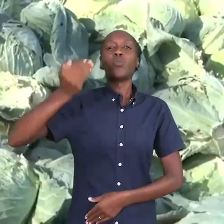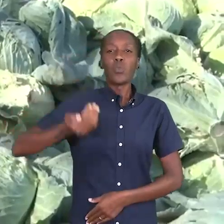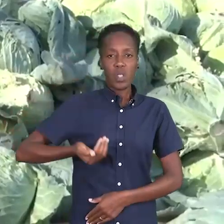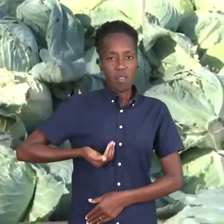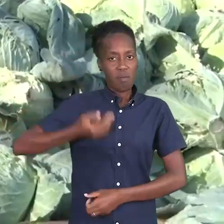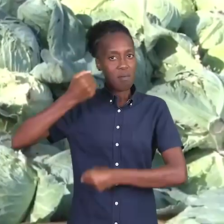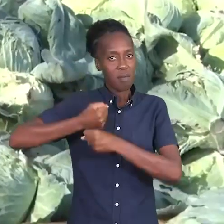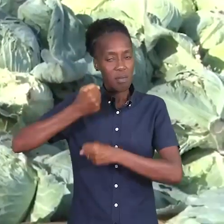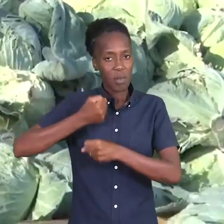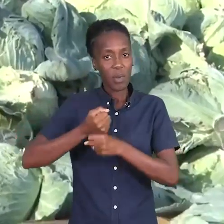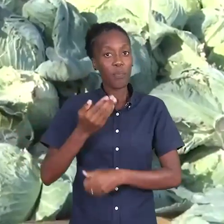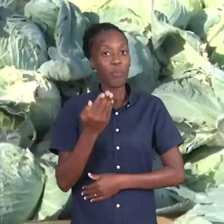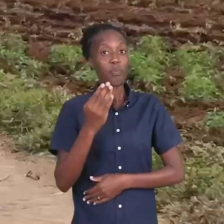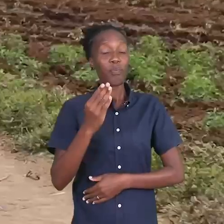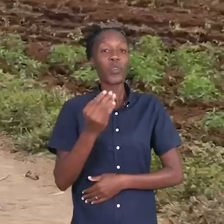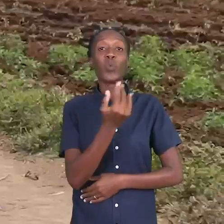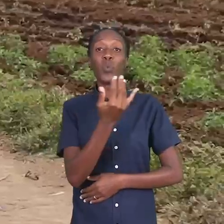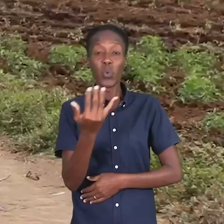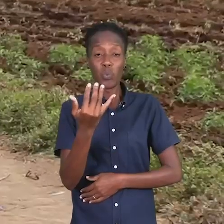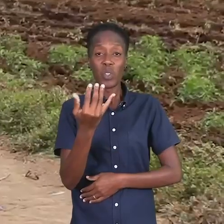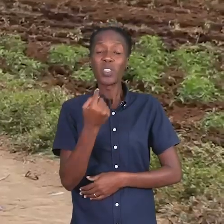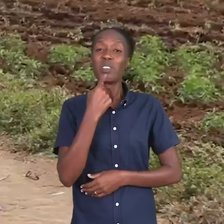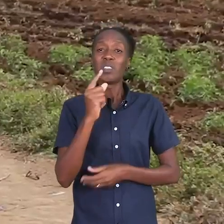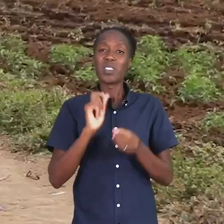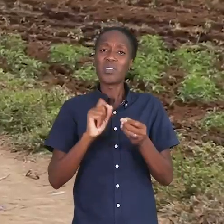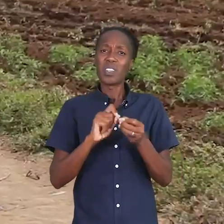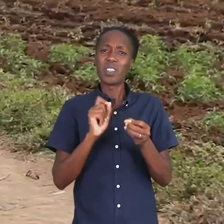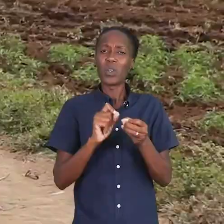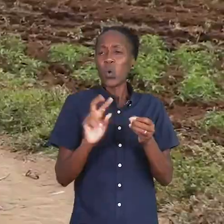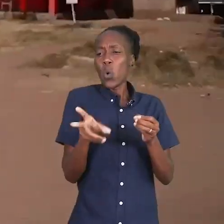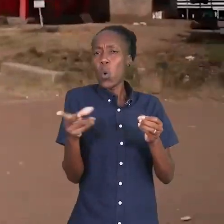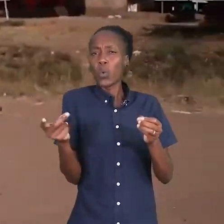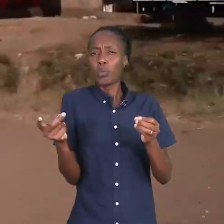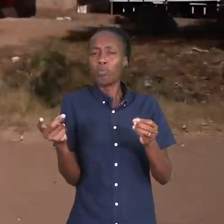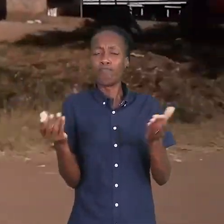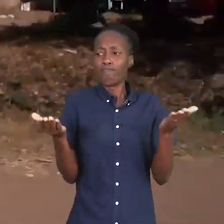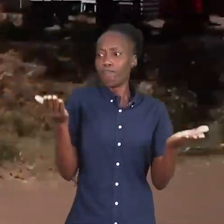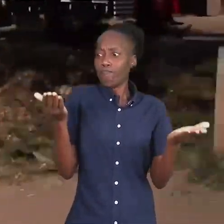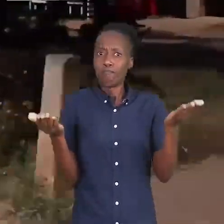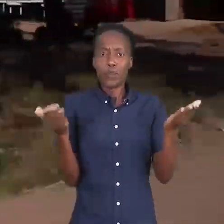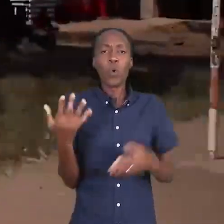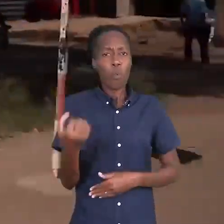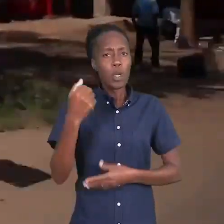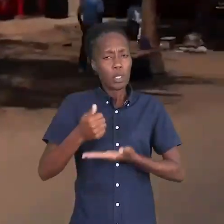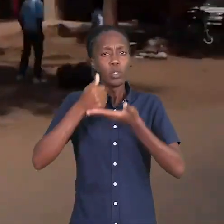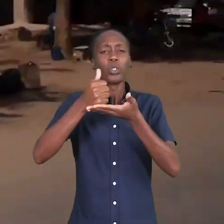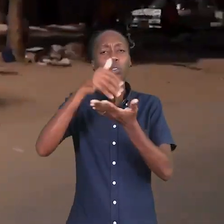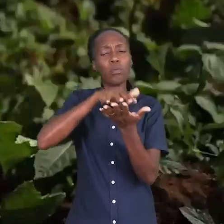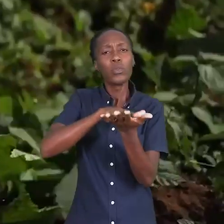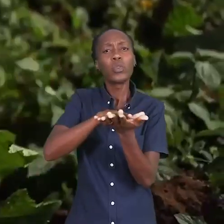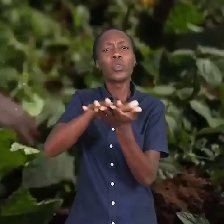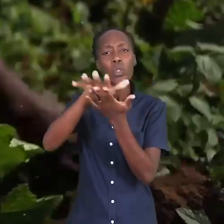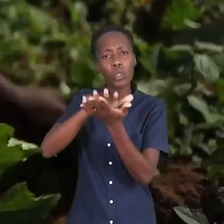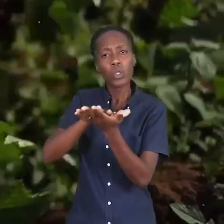uma ligeira vantagem para as mulheres. Estes dados não são os únicos, mas, se conjugados com outros,